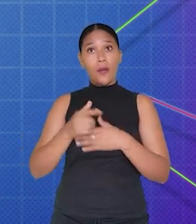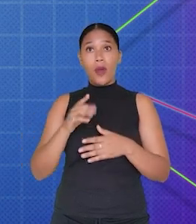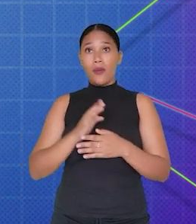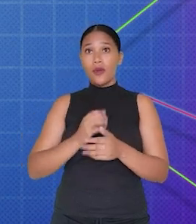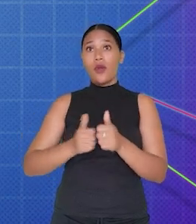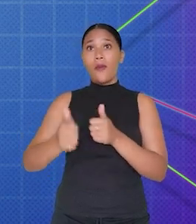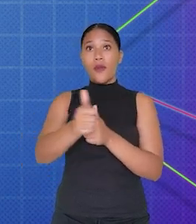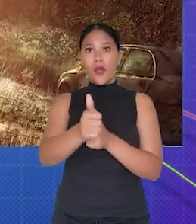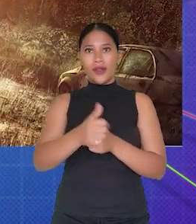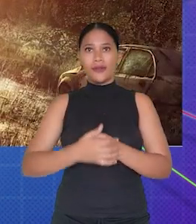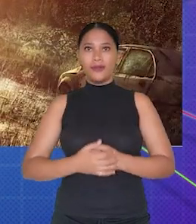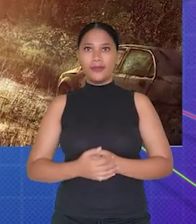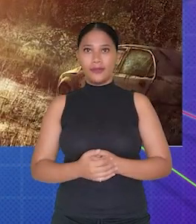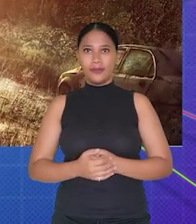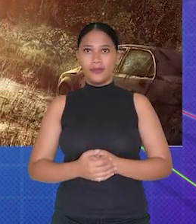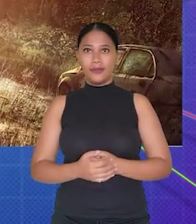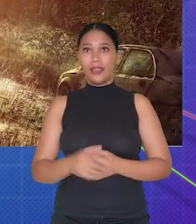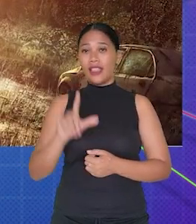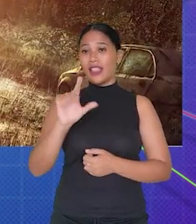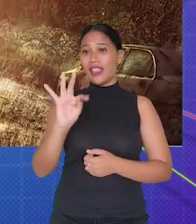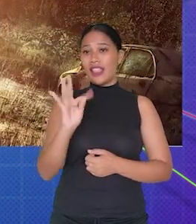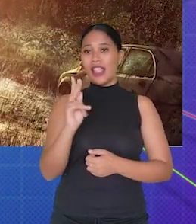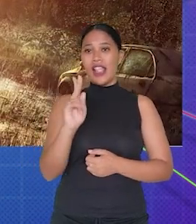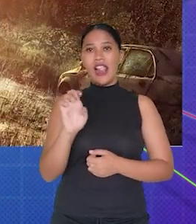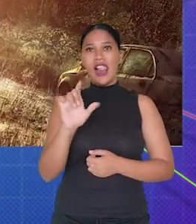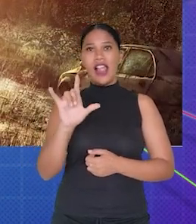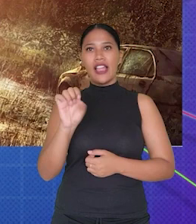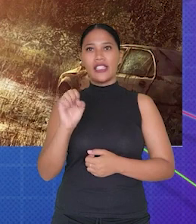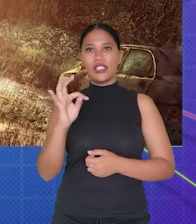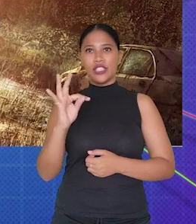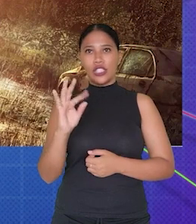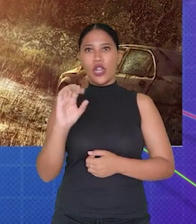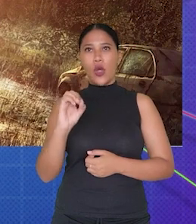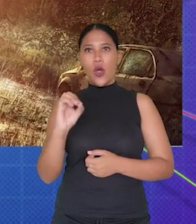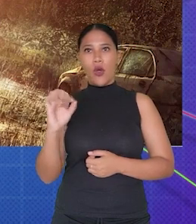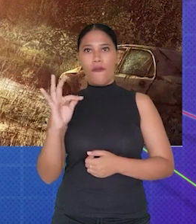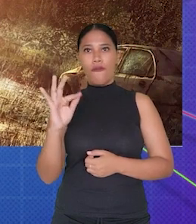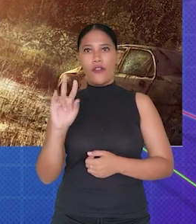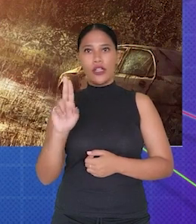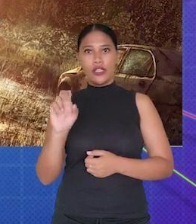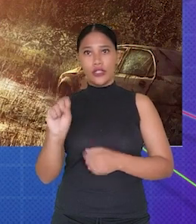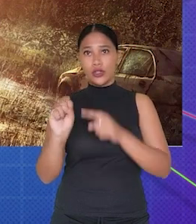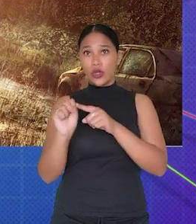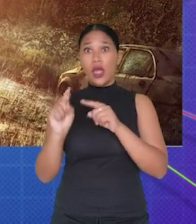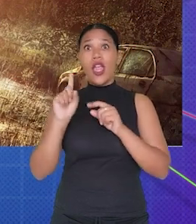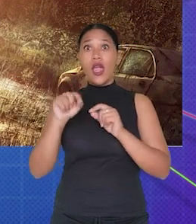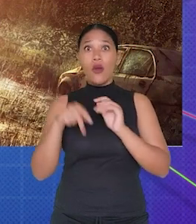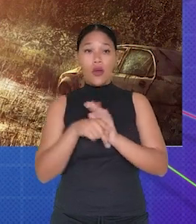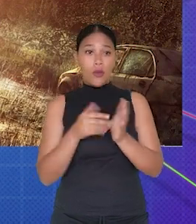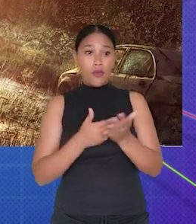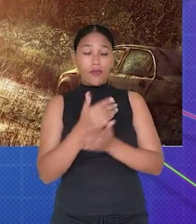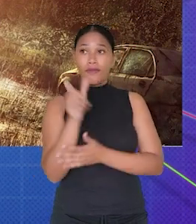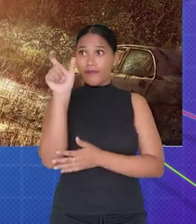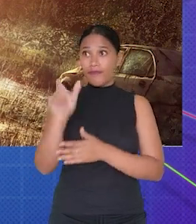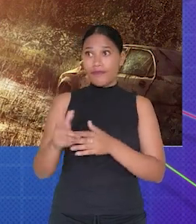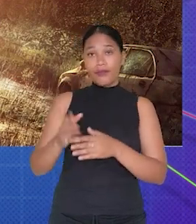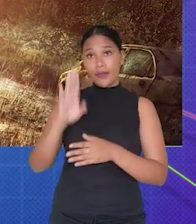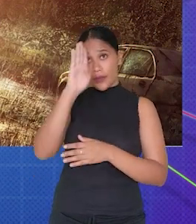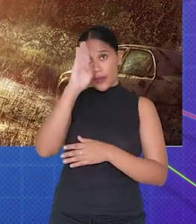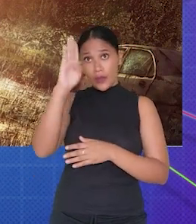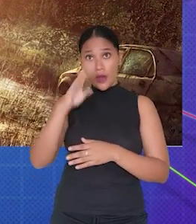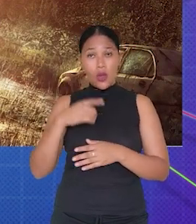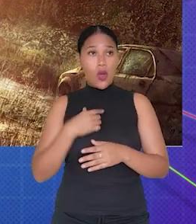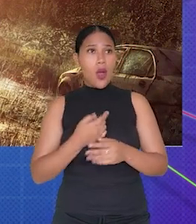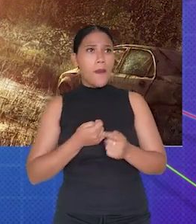seus protagonistas. Em The Last of Us, o personagem principal, Joel, começa como um contrabandista endurecido que,